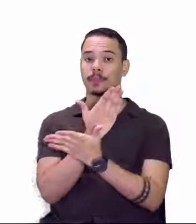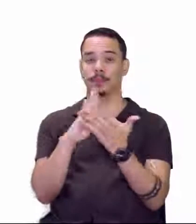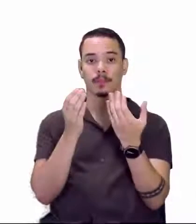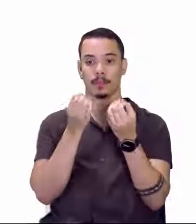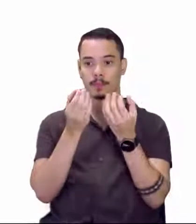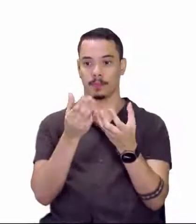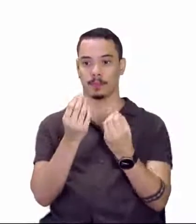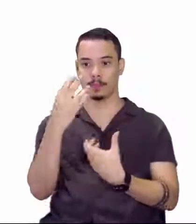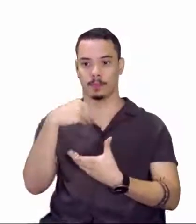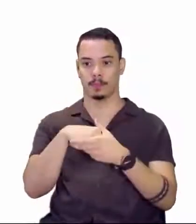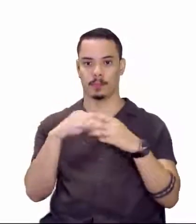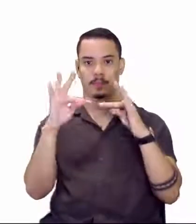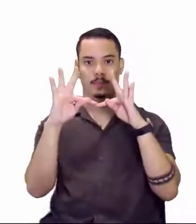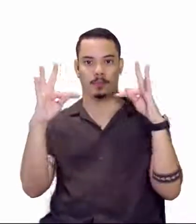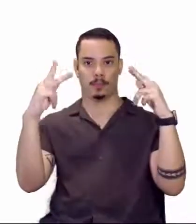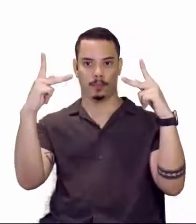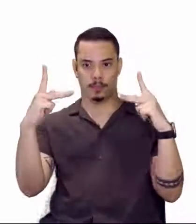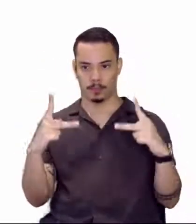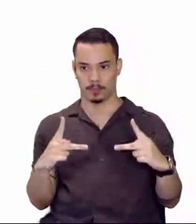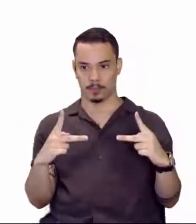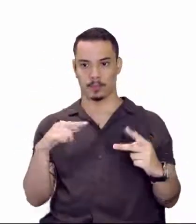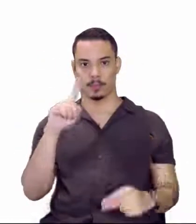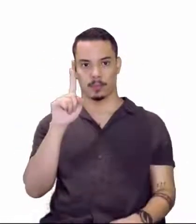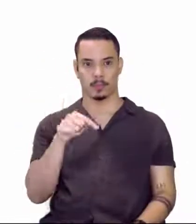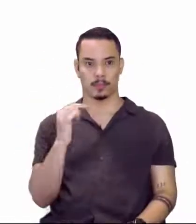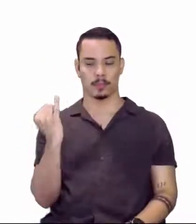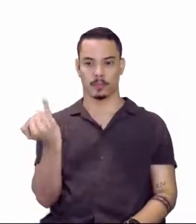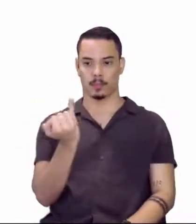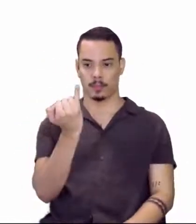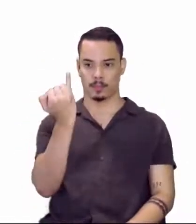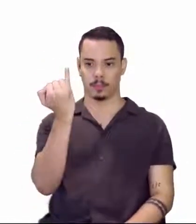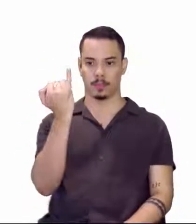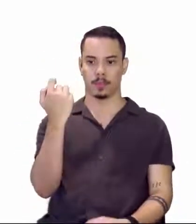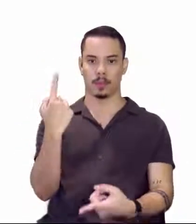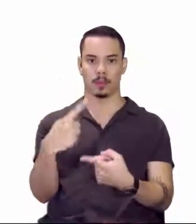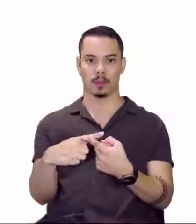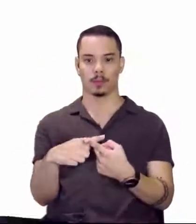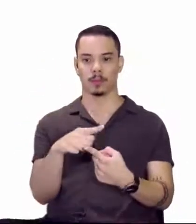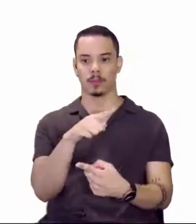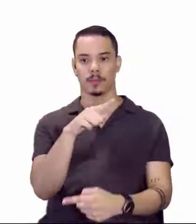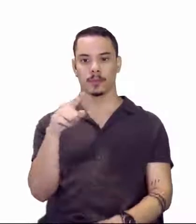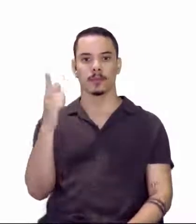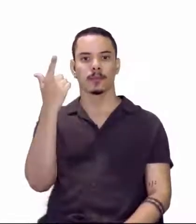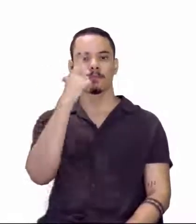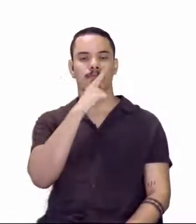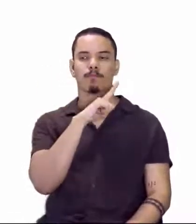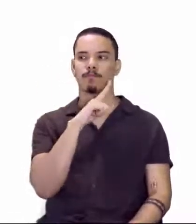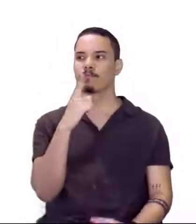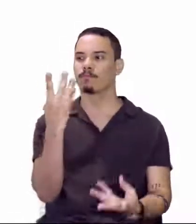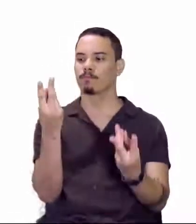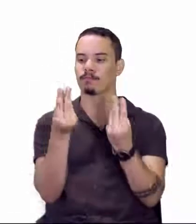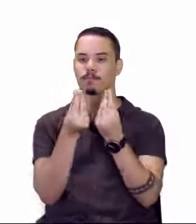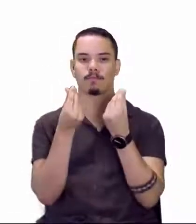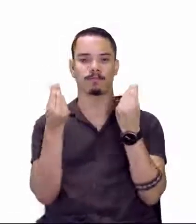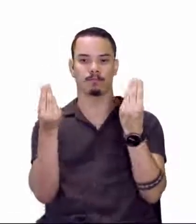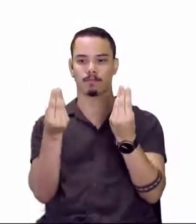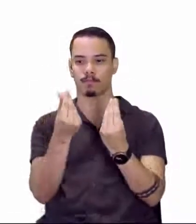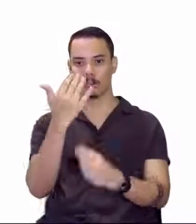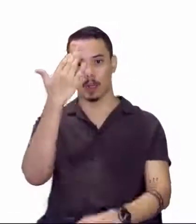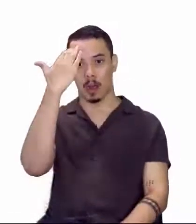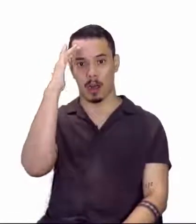na tabela periódica são muito importantes para que você possa se familiarizar com